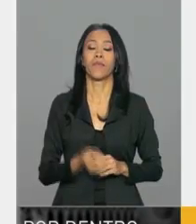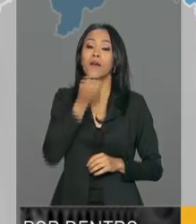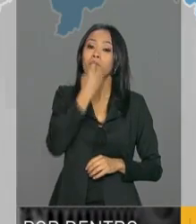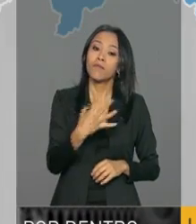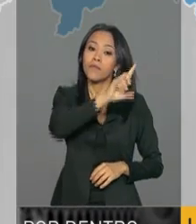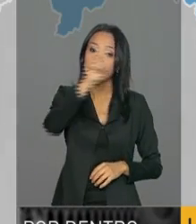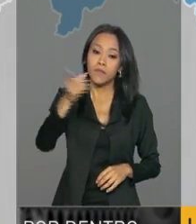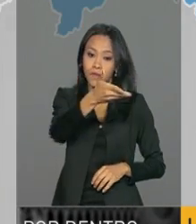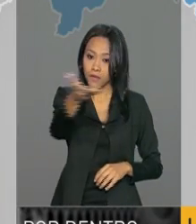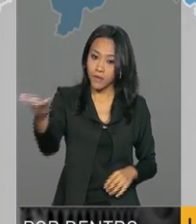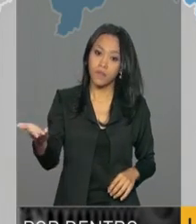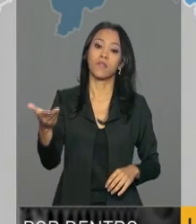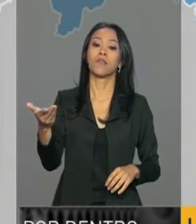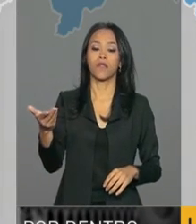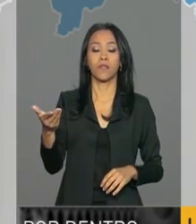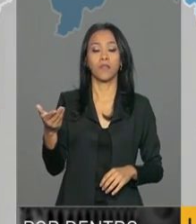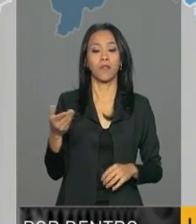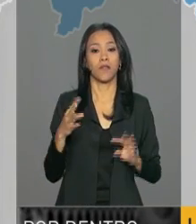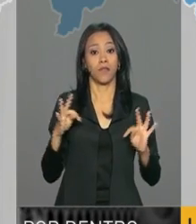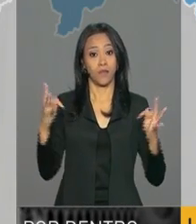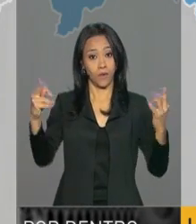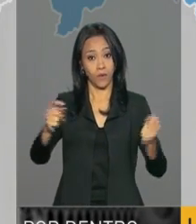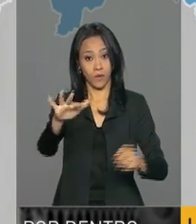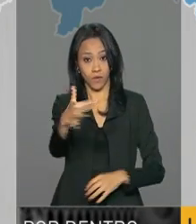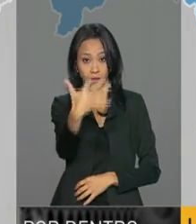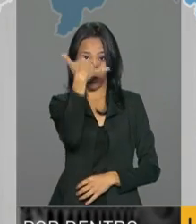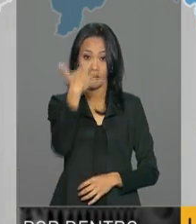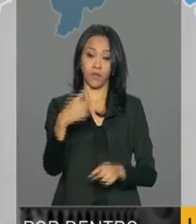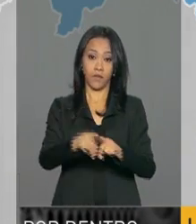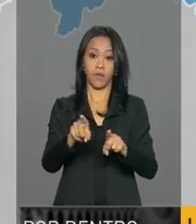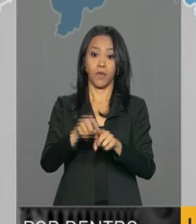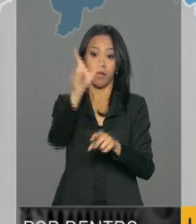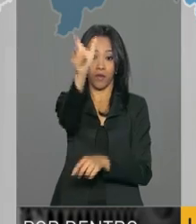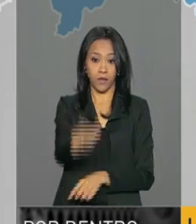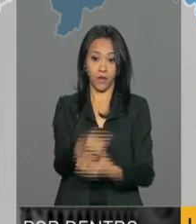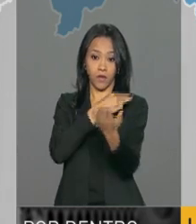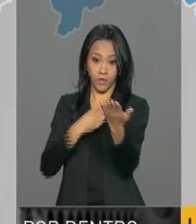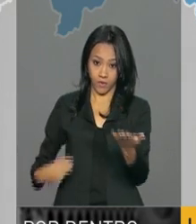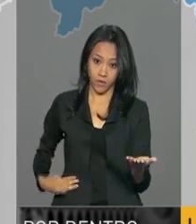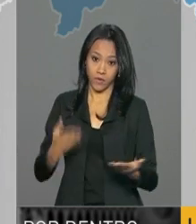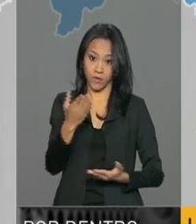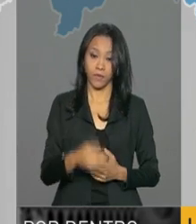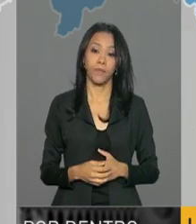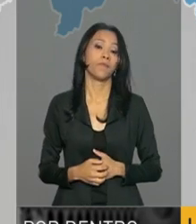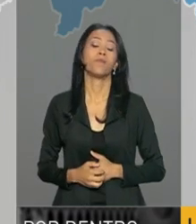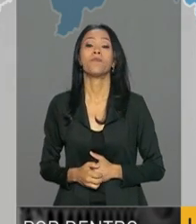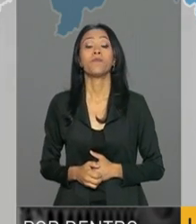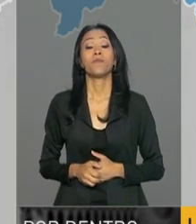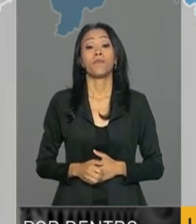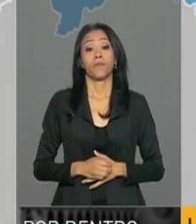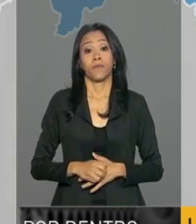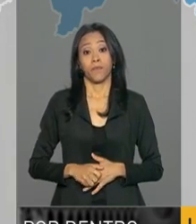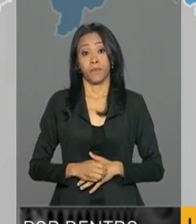thaisinha e também bom dia doutor discutam e a um ministro do planejamento de oliveira é um prazer